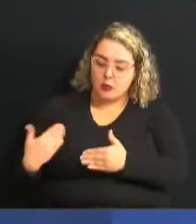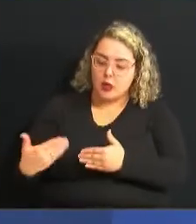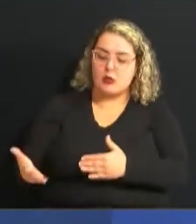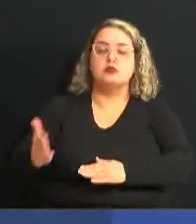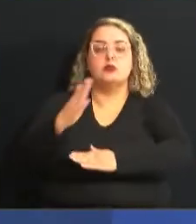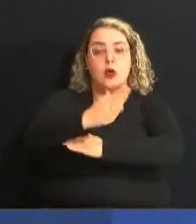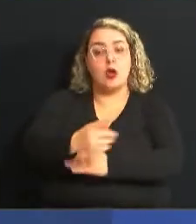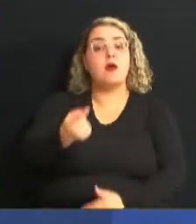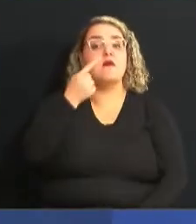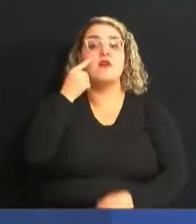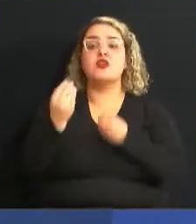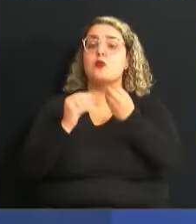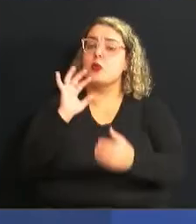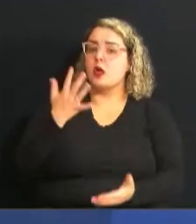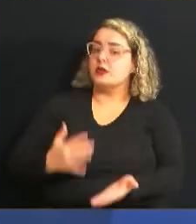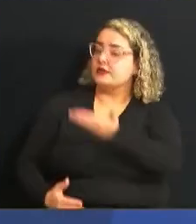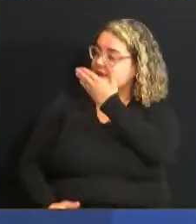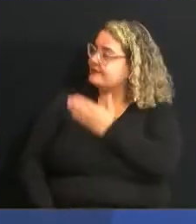Veja como foi.